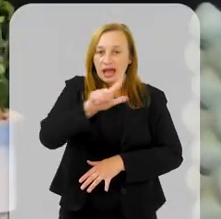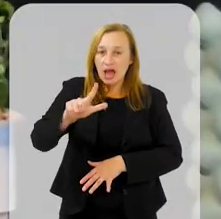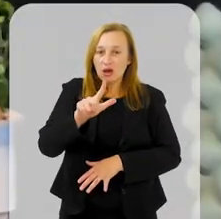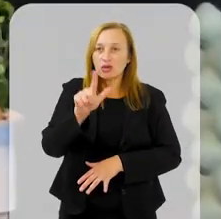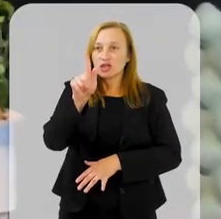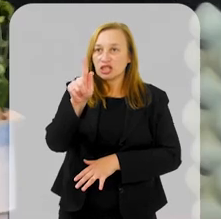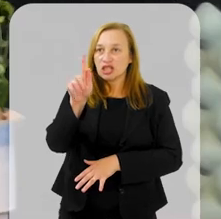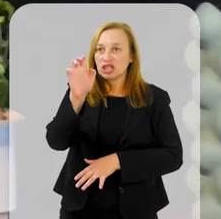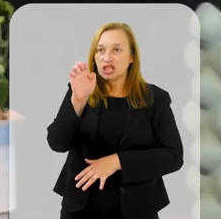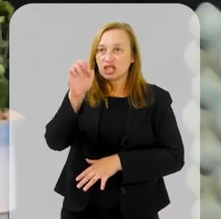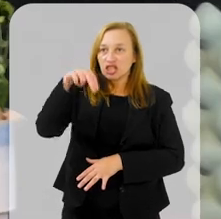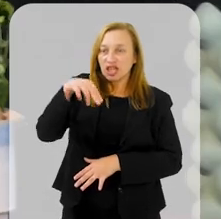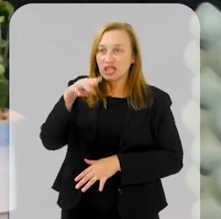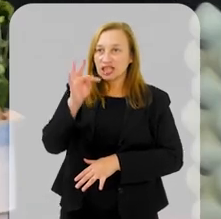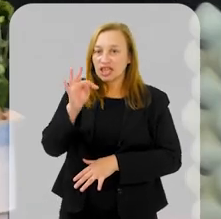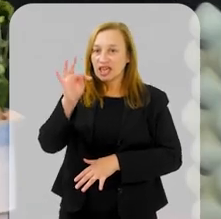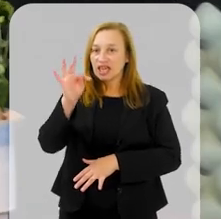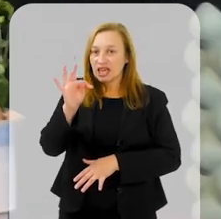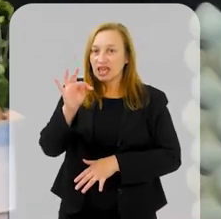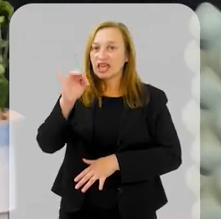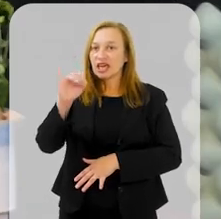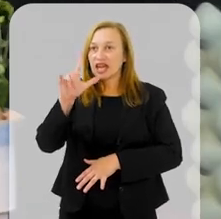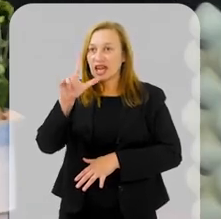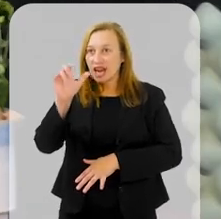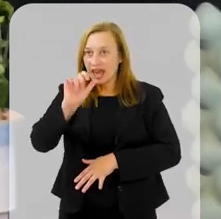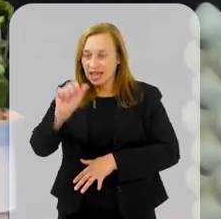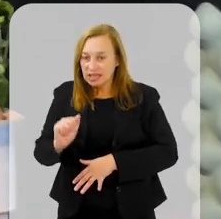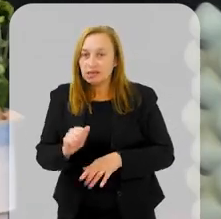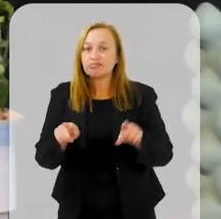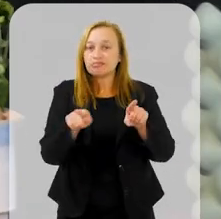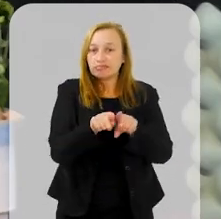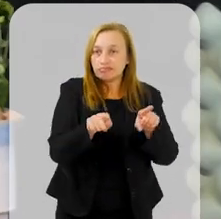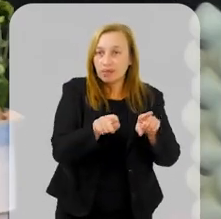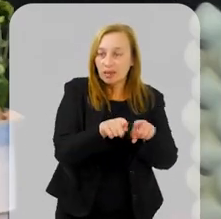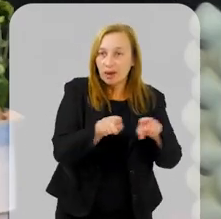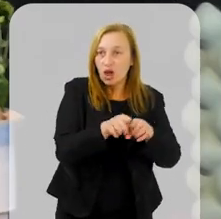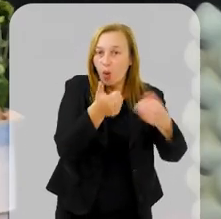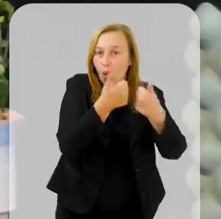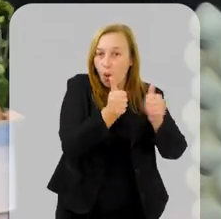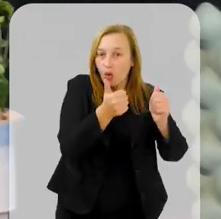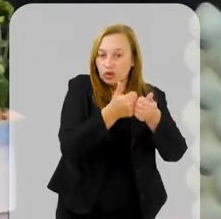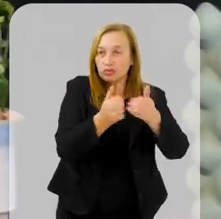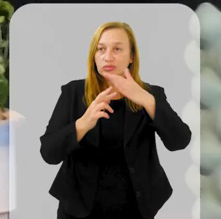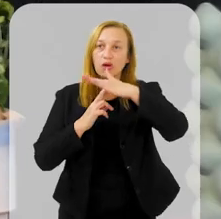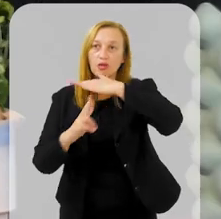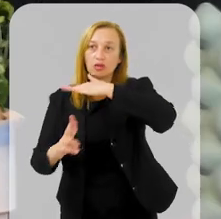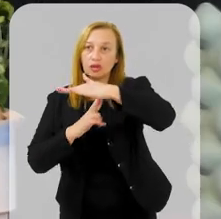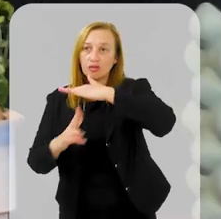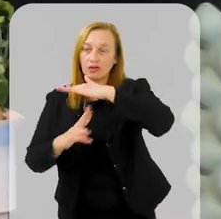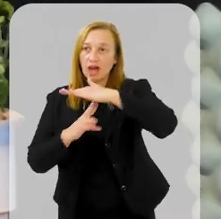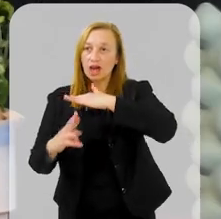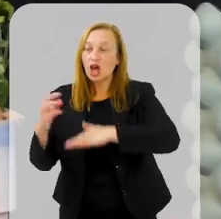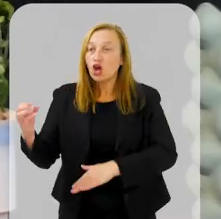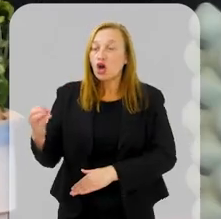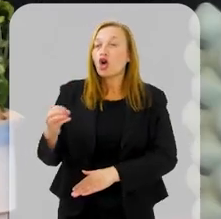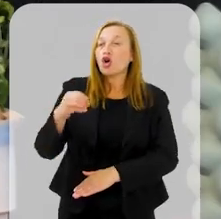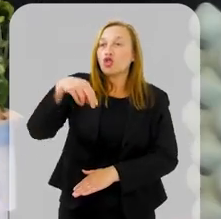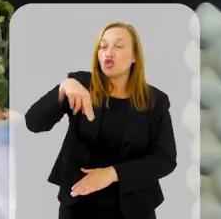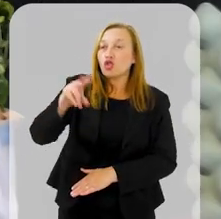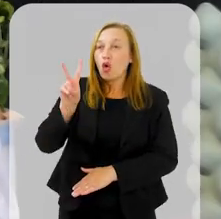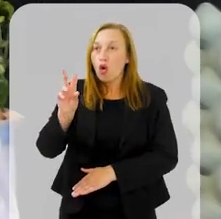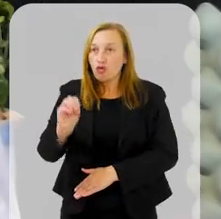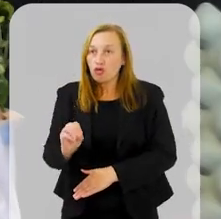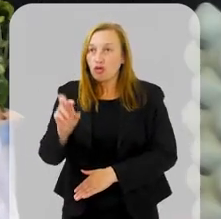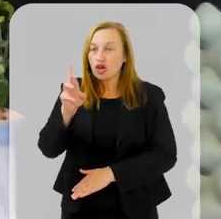o VLT, que tem os ônibus, né, que fazem ali a integração, tem a rodoviária Novo Rio, mas também